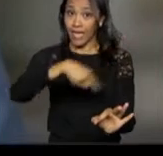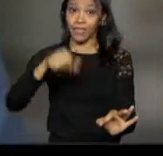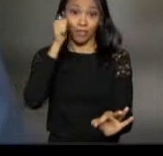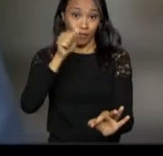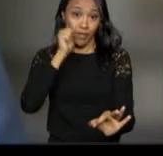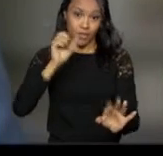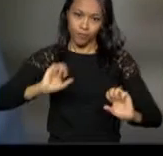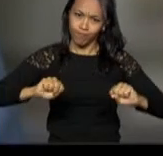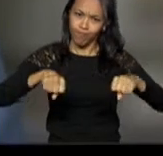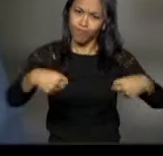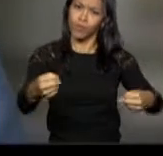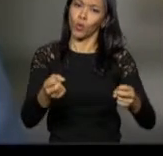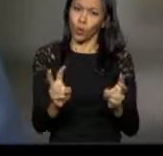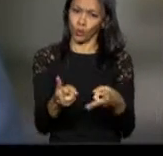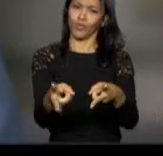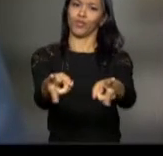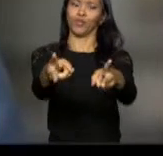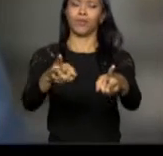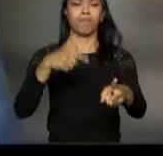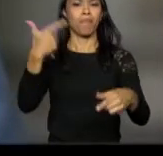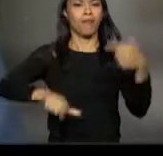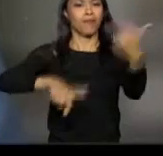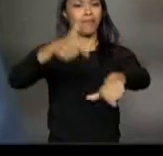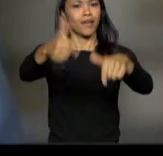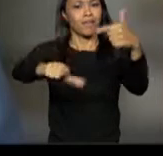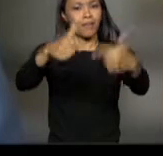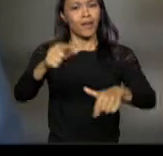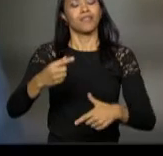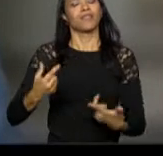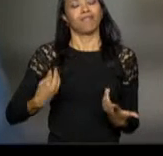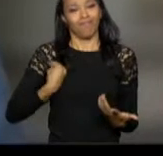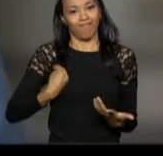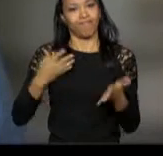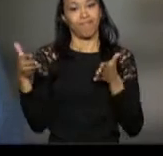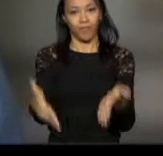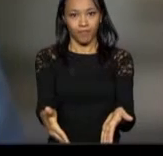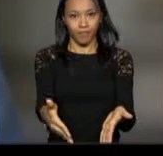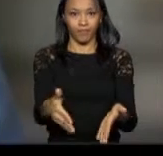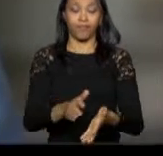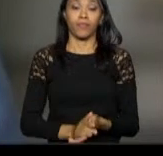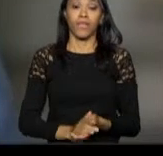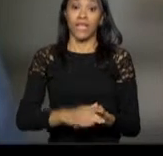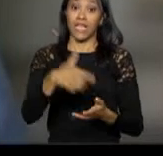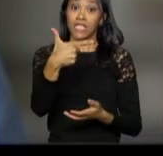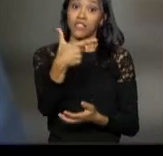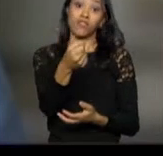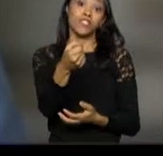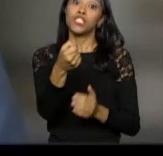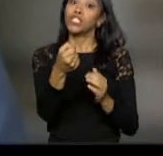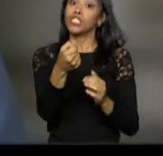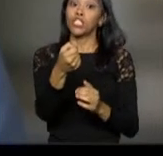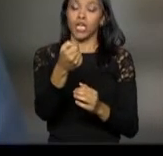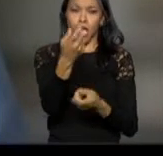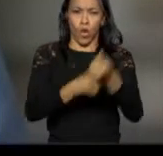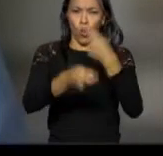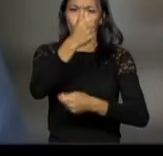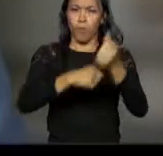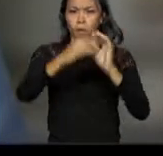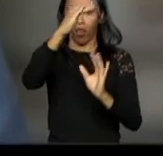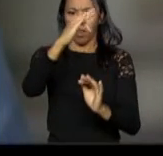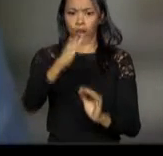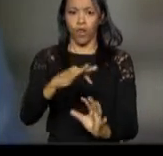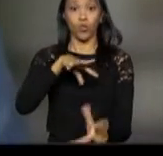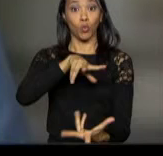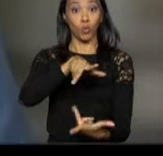se amplie e se torne cada vez mais presente. Das 20 maiores economias mundiais,